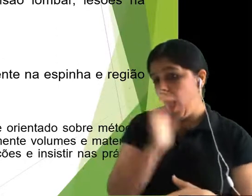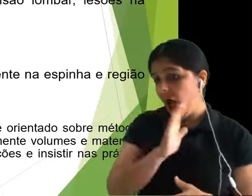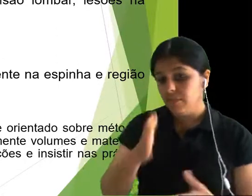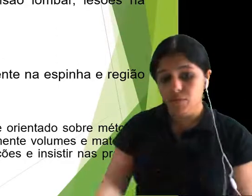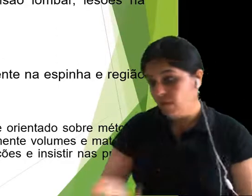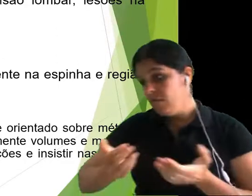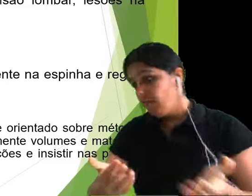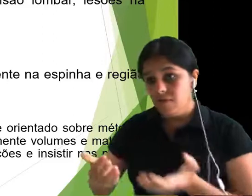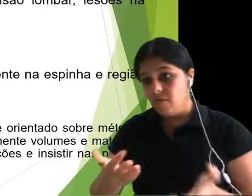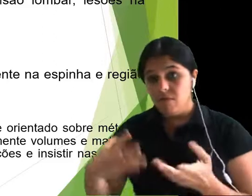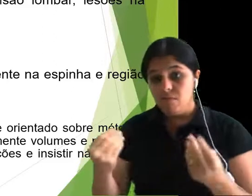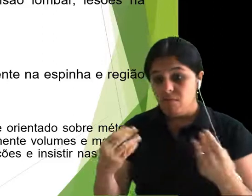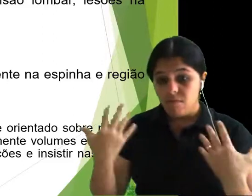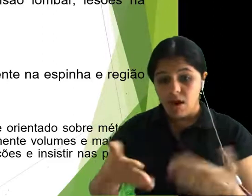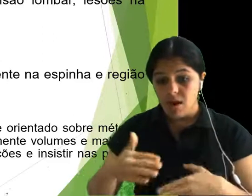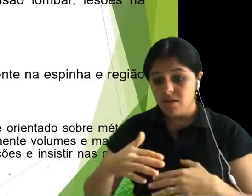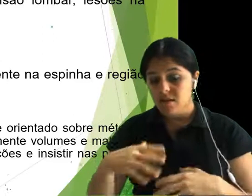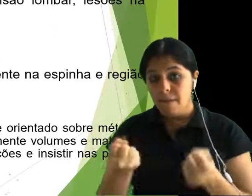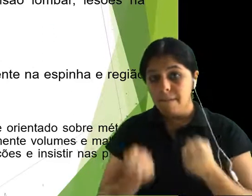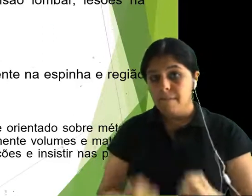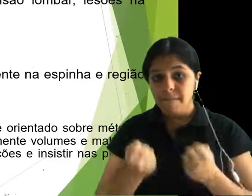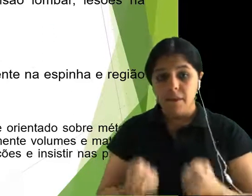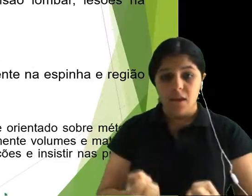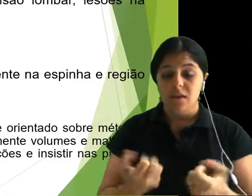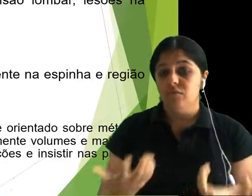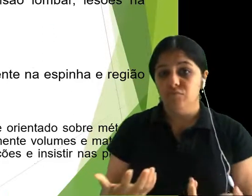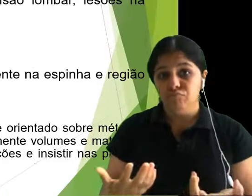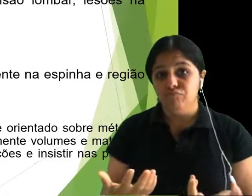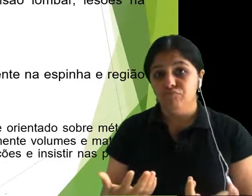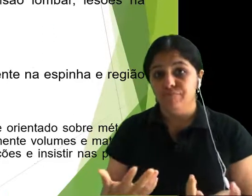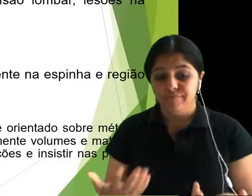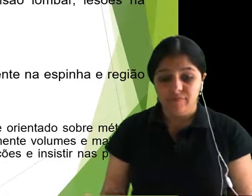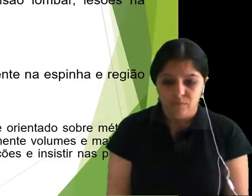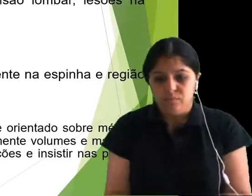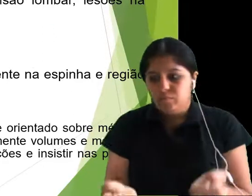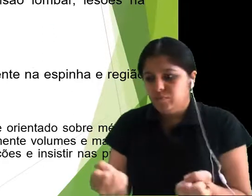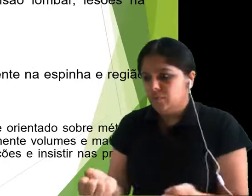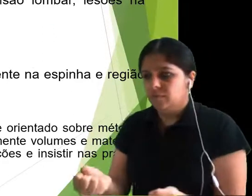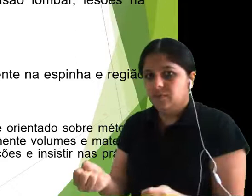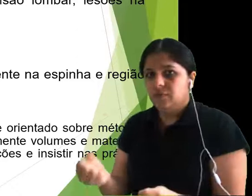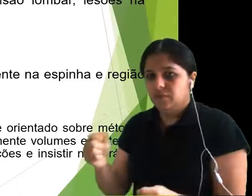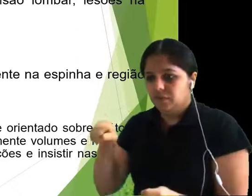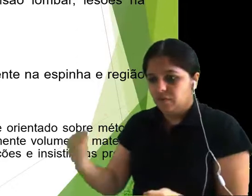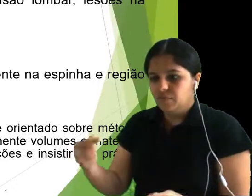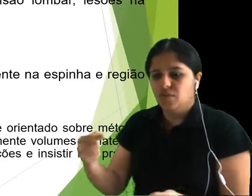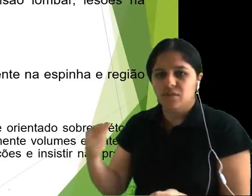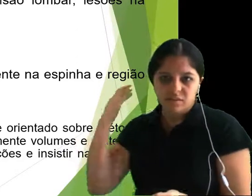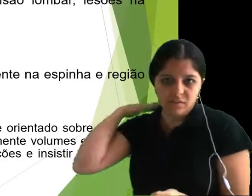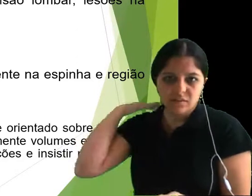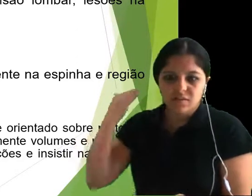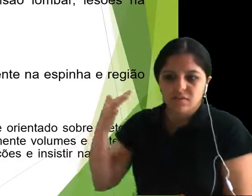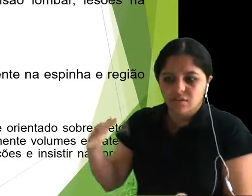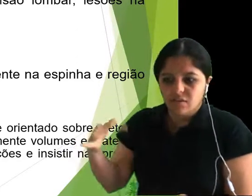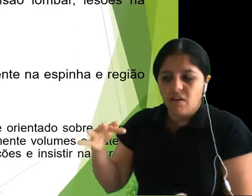o serviço, aí pega mais peso do que o necessário, aí nesse pegar peso, além de machucar a coluna, pode até chegar a cair ou